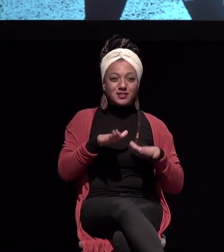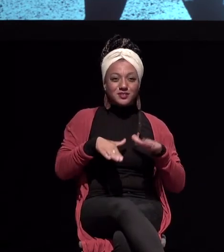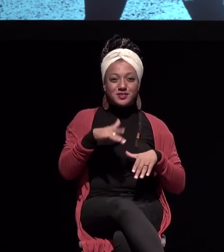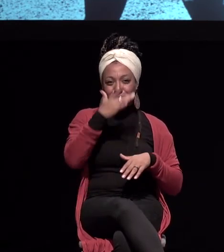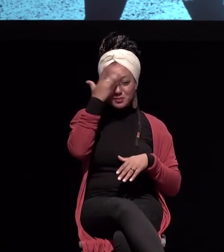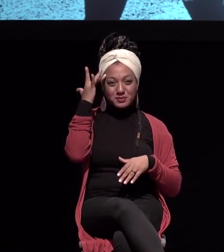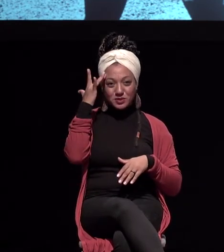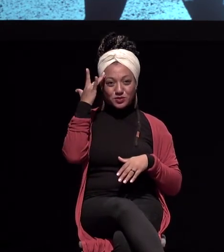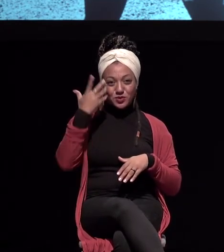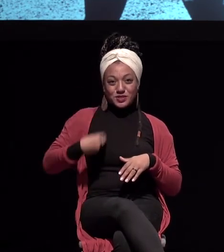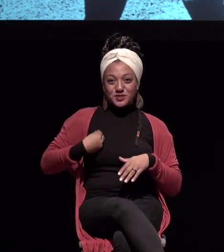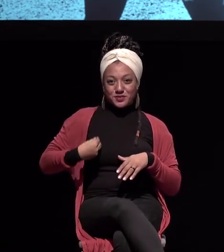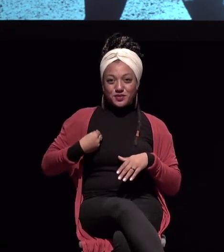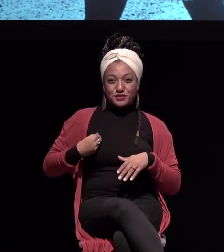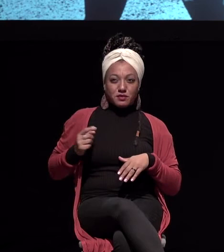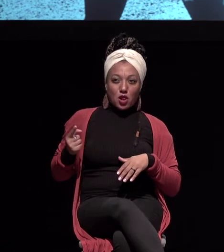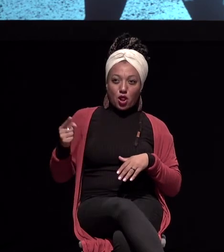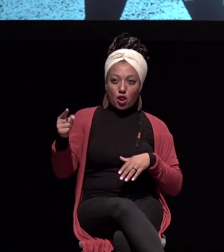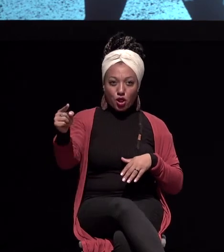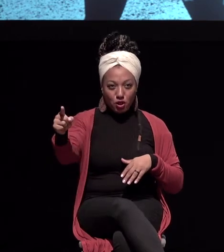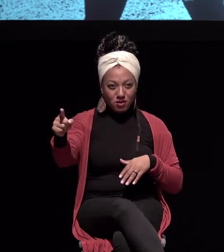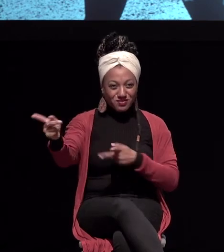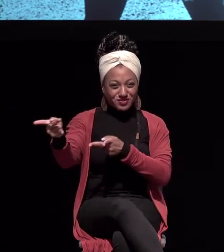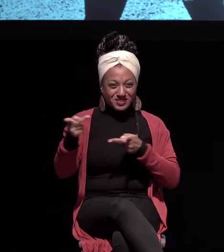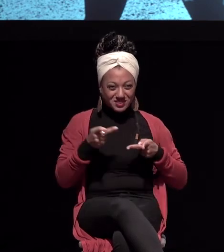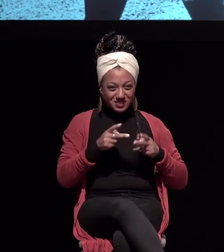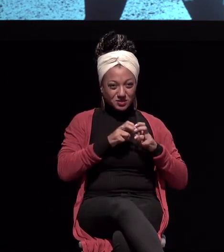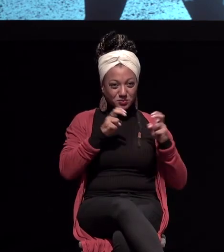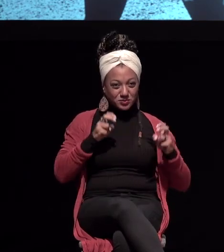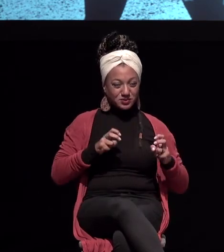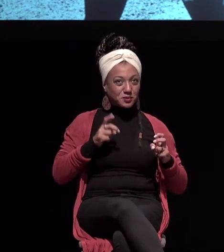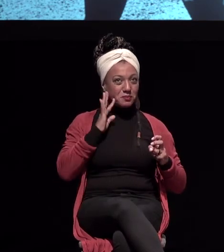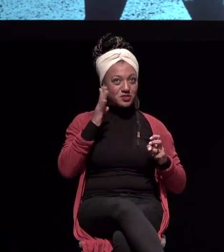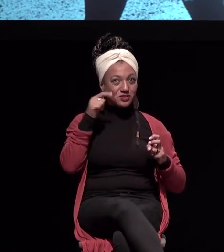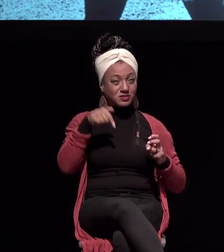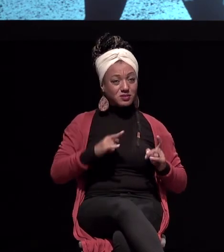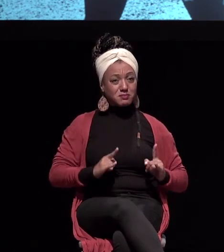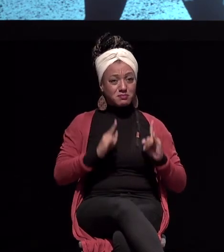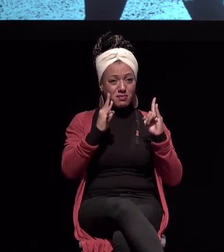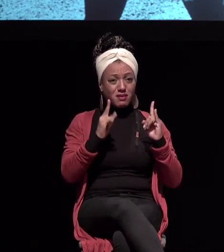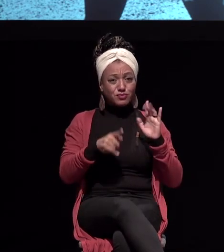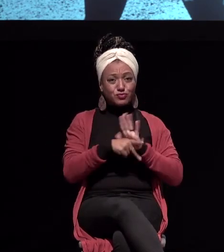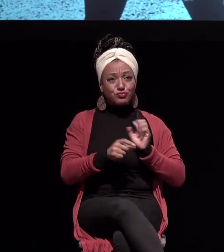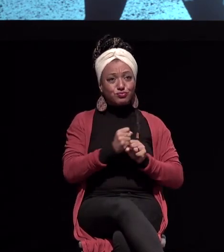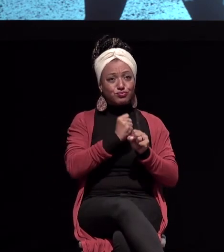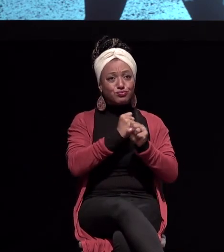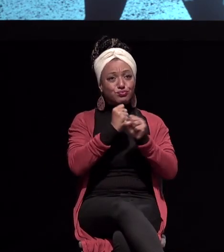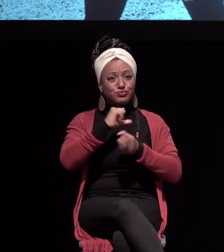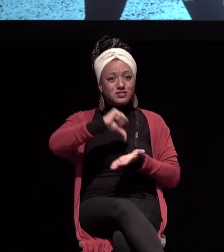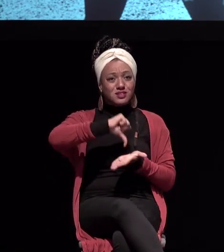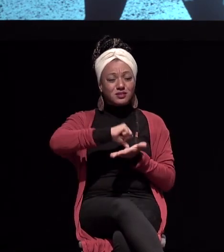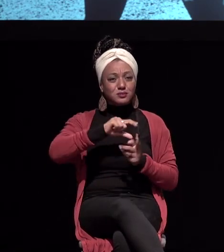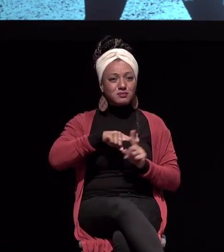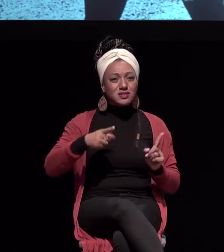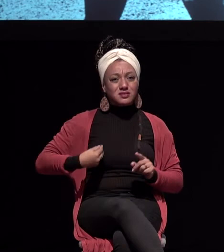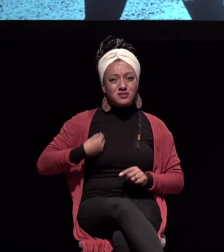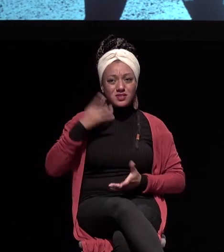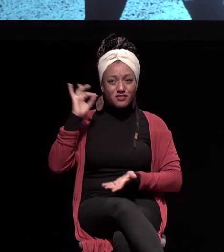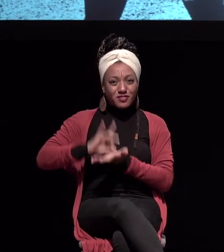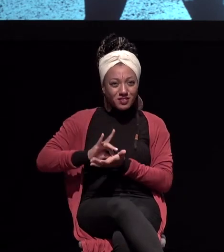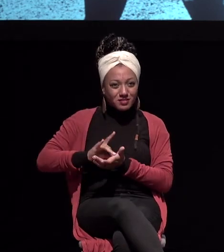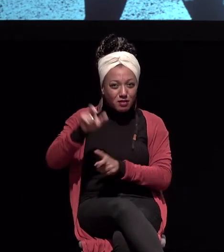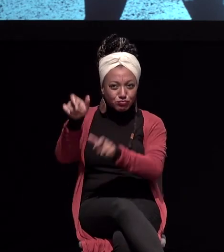lugares, de outras realidades, porque esse lugar, esses prédios, esses elefantes brancos estão aqui no centro e, muitas vezes, parecem não conversar nada com a realidade dessas pessoas,